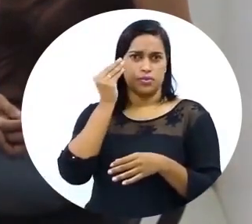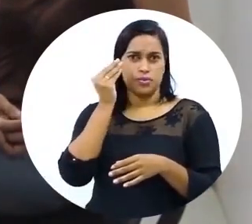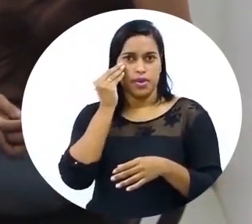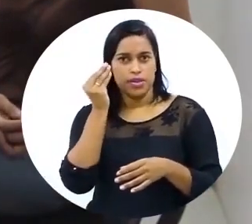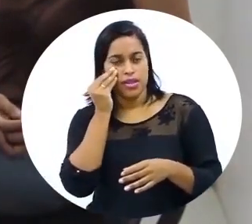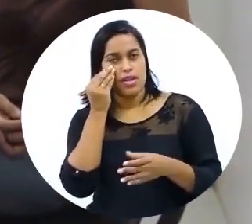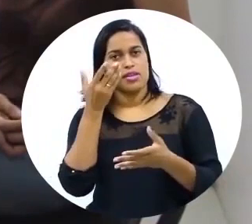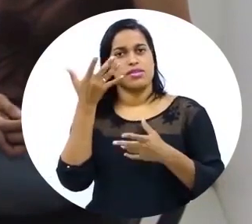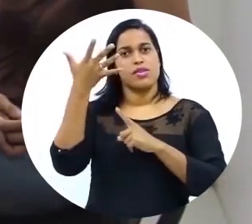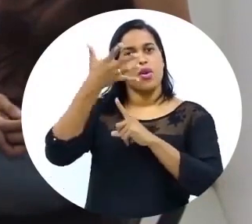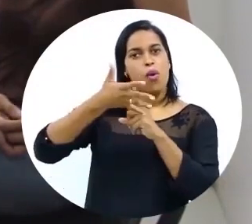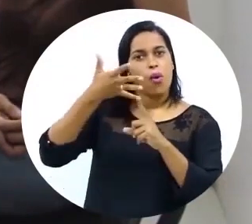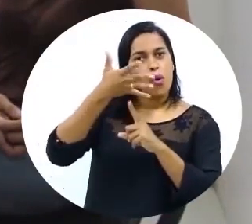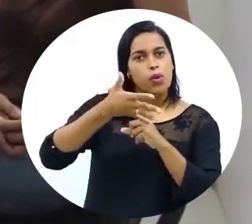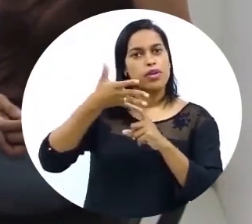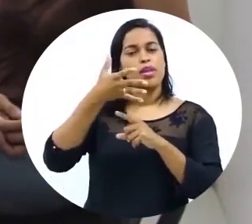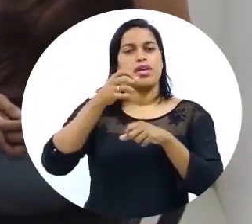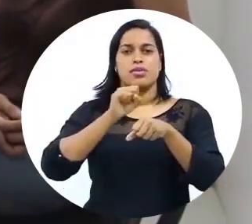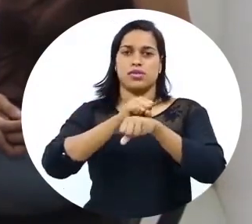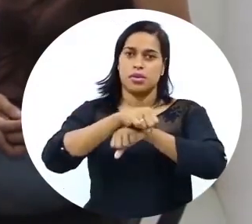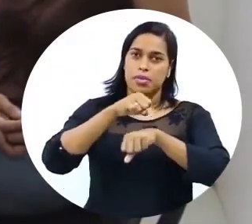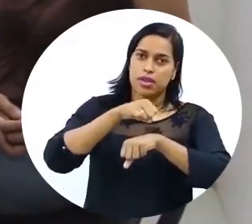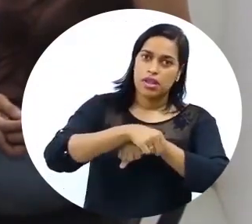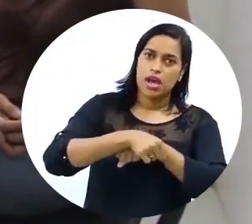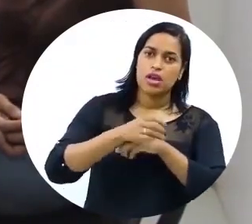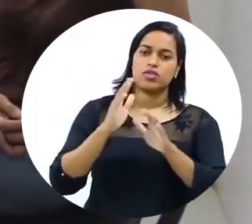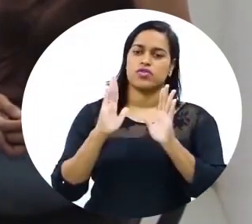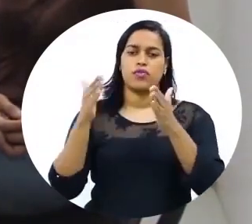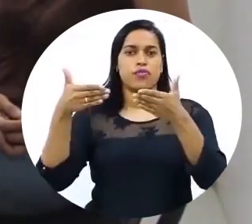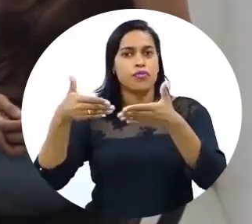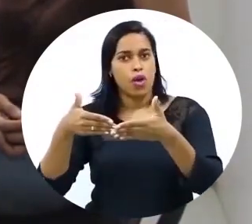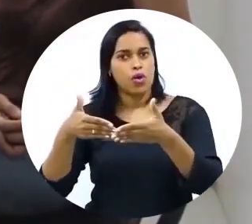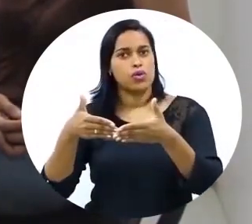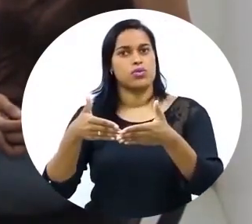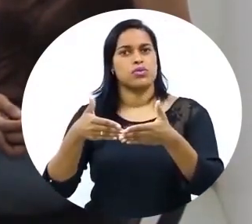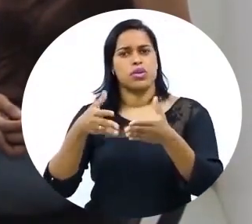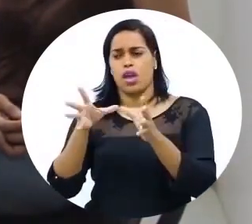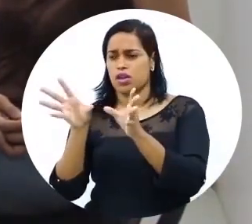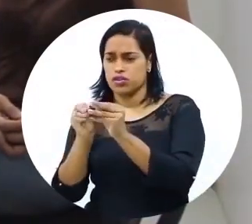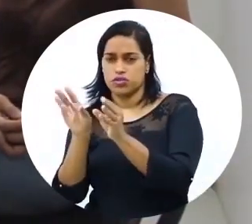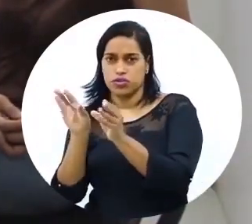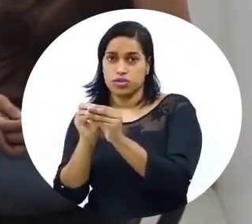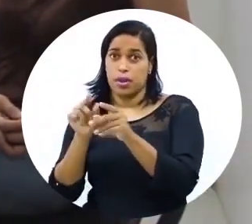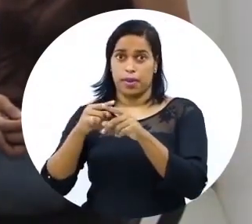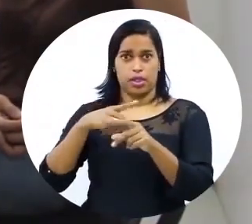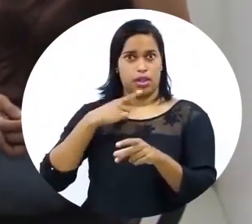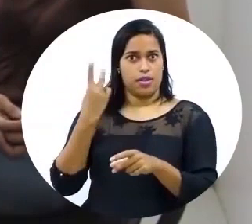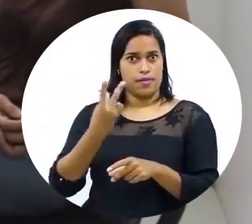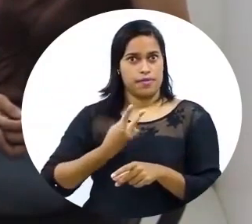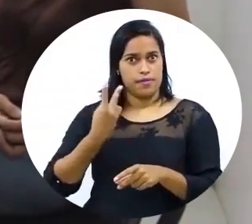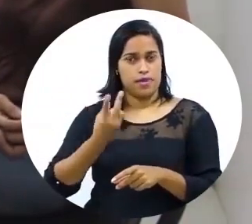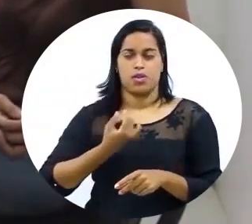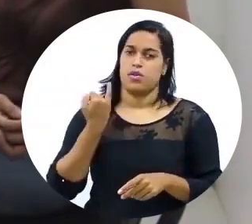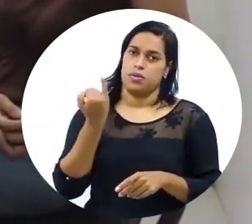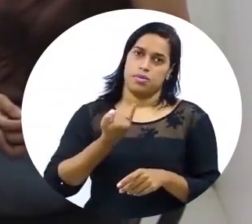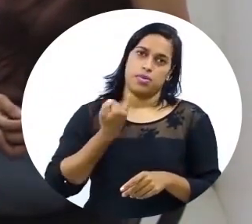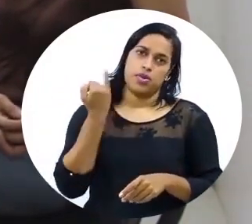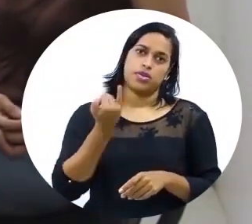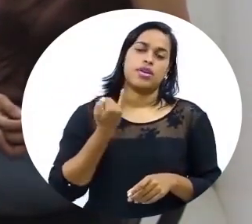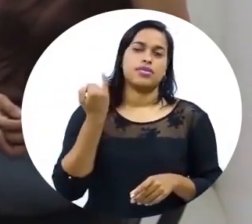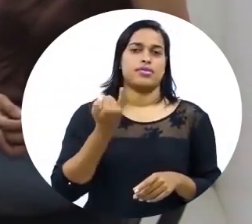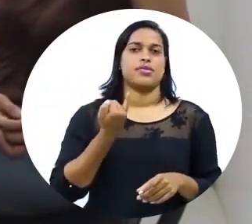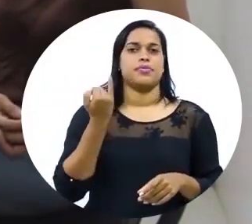congressos, seminários, fóruns, o que você fez extra, mas que agregou valor de alguma forma, é importante que você